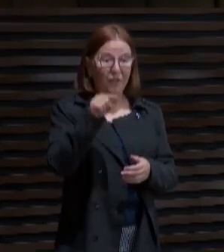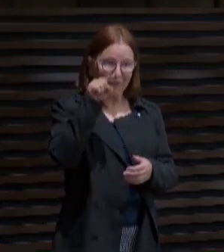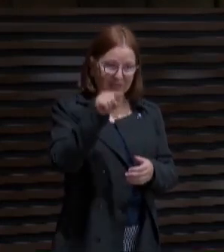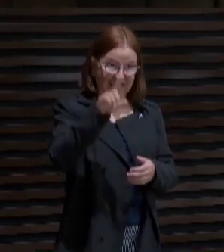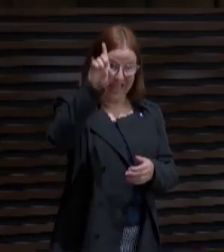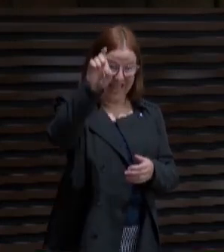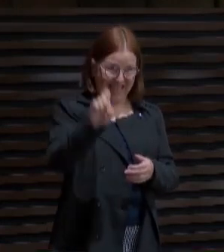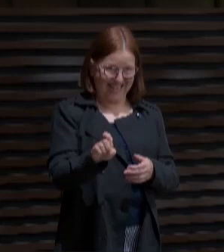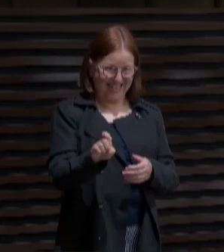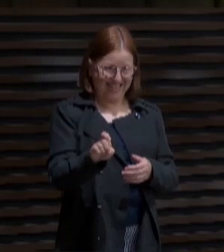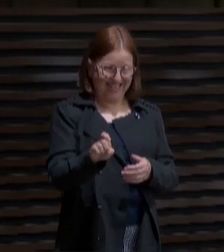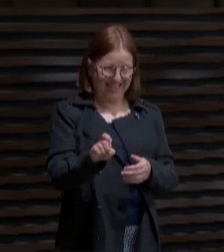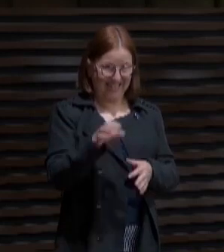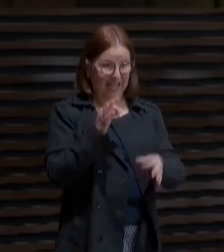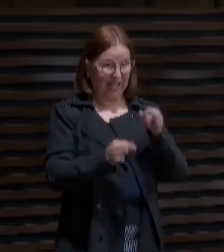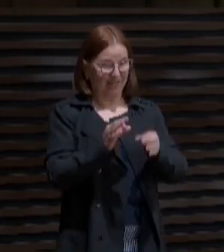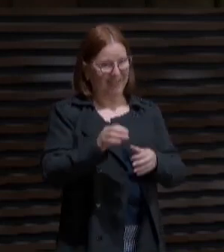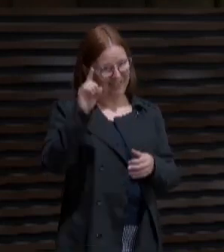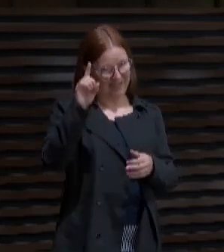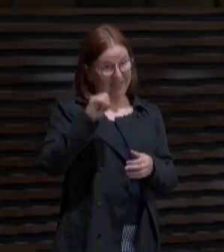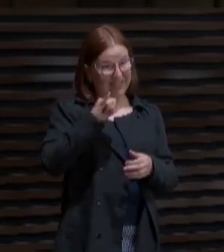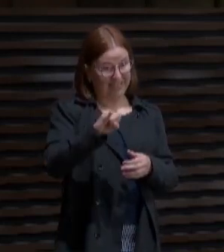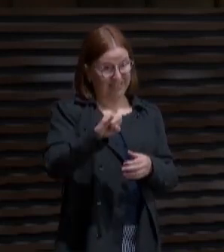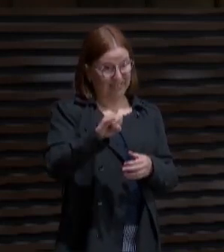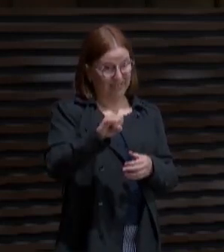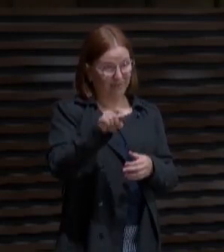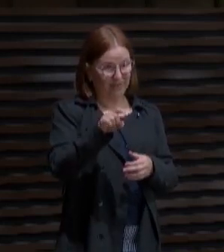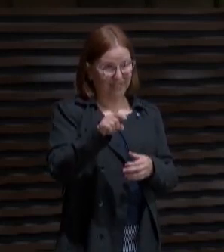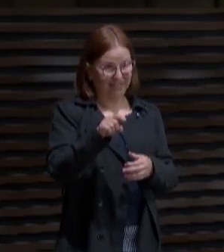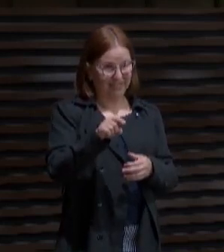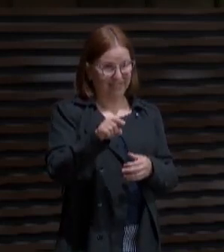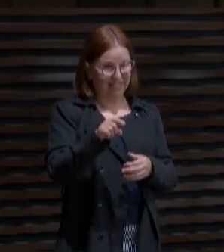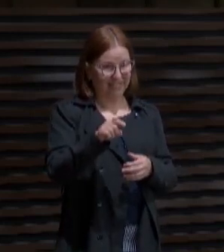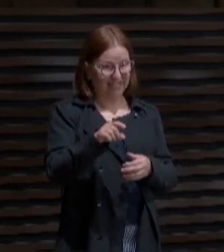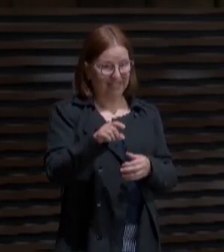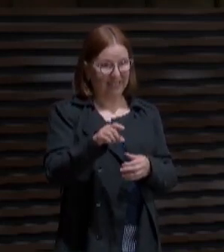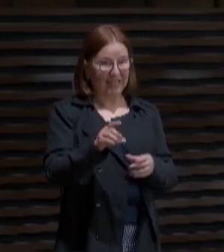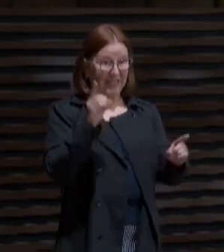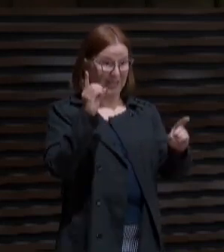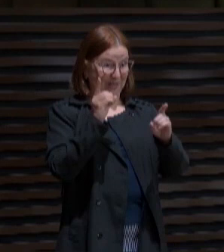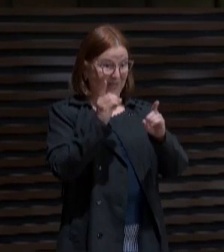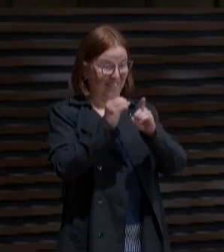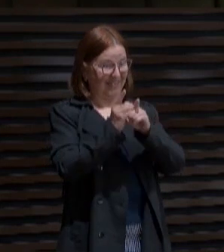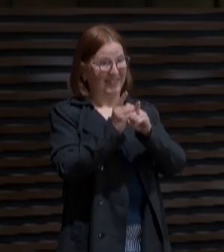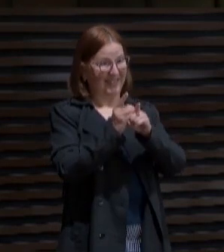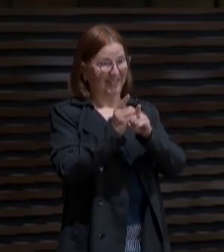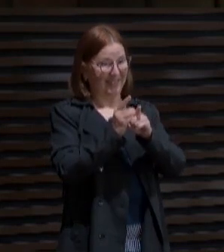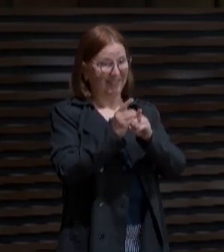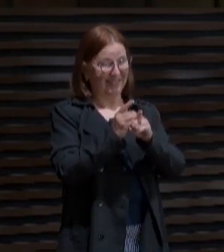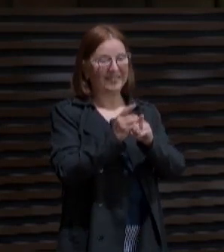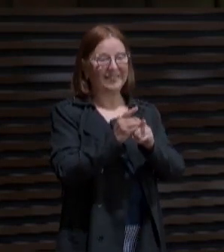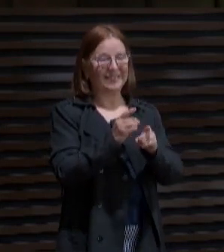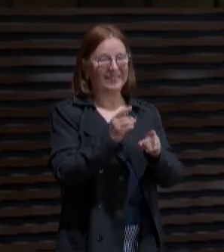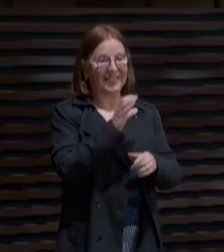é a justiça de Deus se você for encontrado nele. É isso que diz.